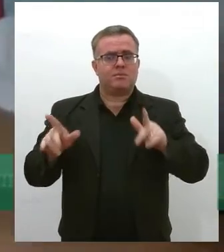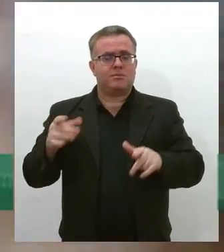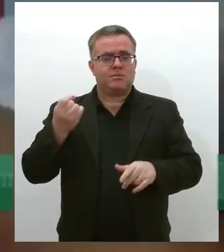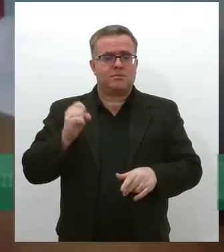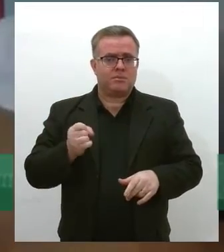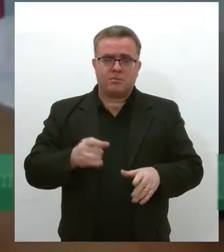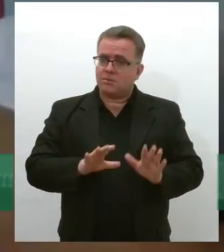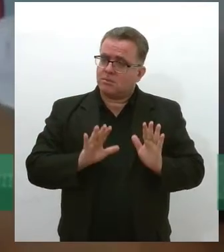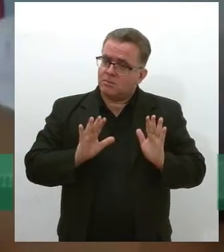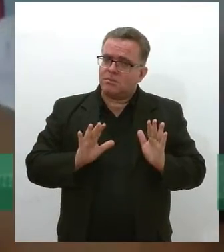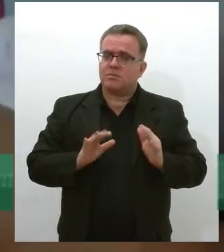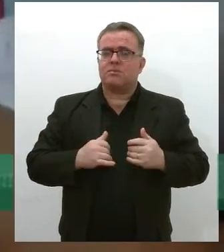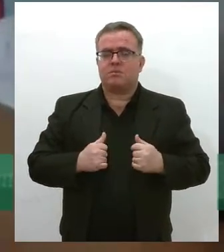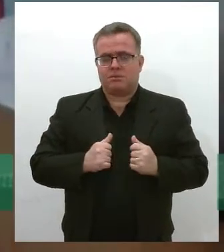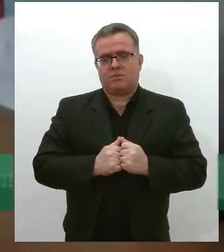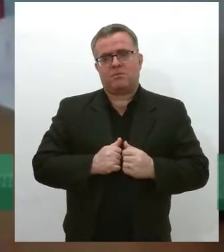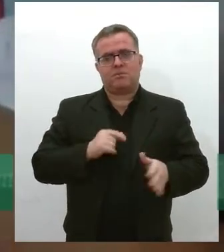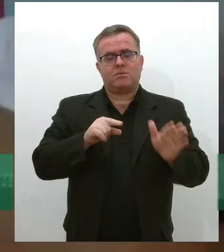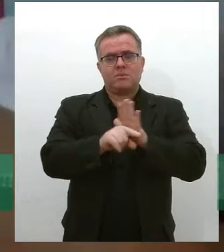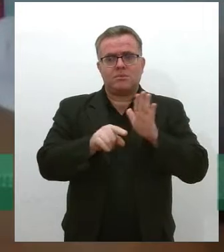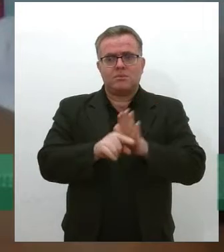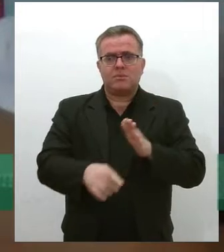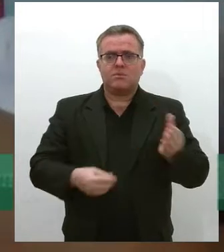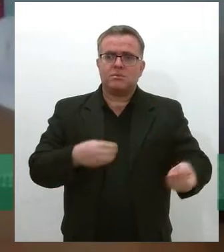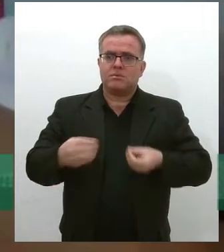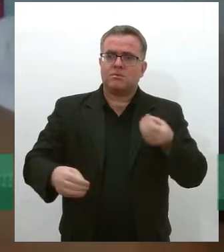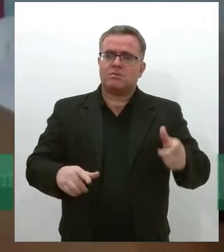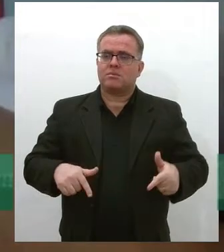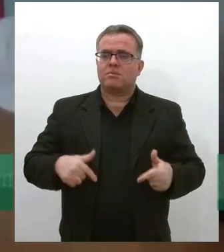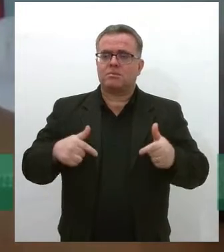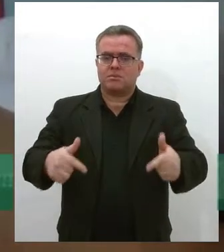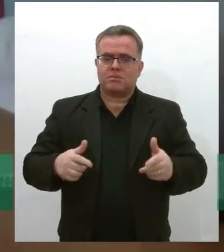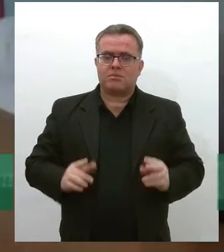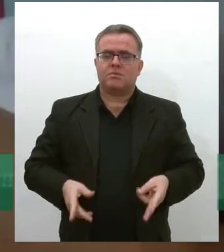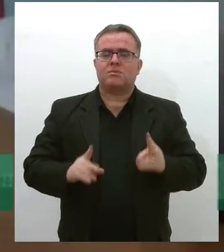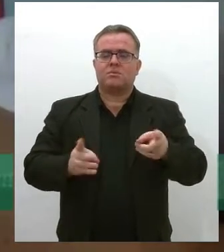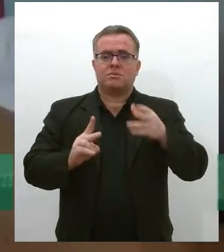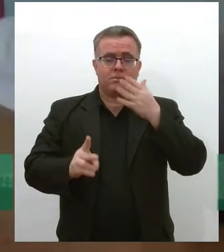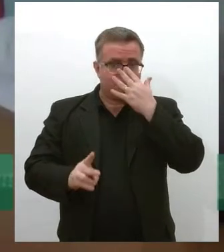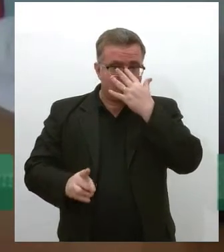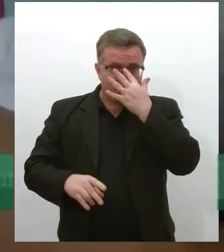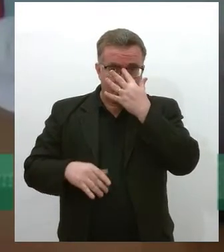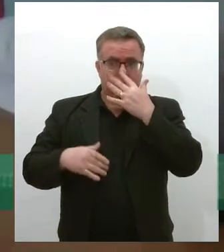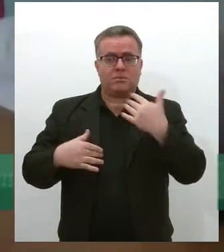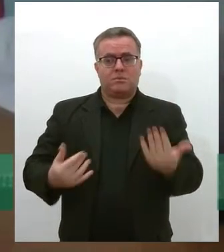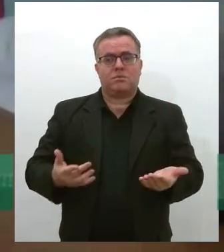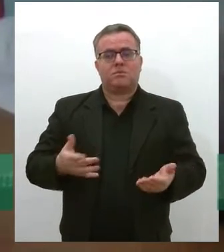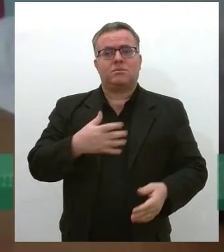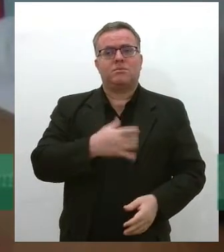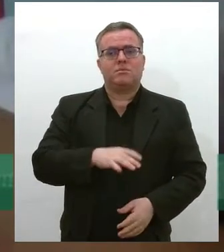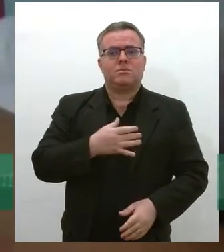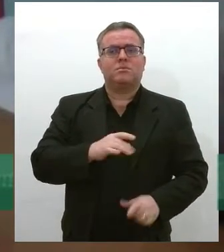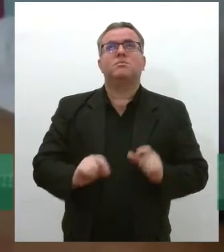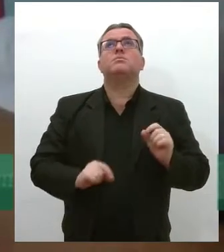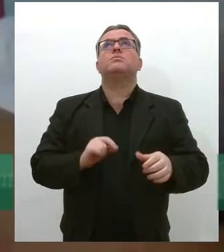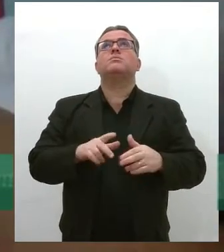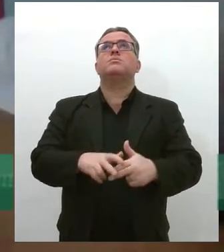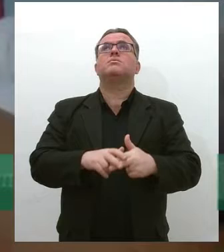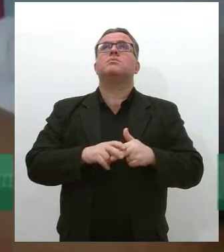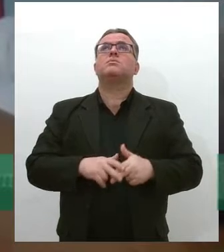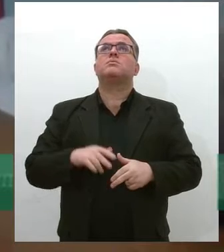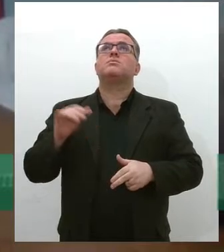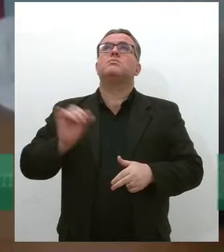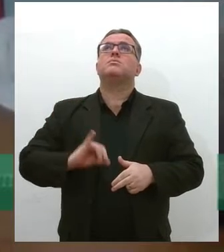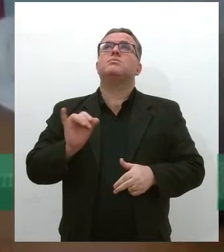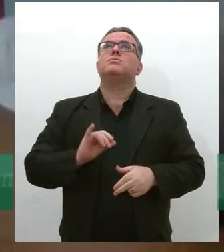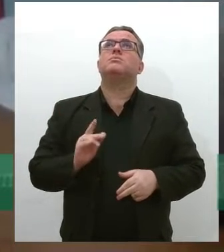outras, porque aqui estava um duplo processo de luta por conta da independência em relação à Bahia. Então, é extremamente necessário, até mesmo para a